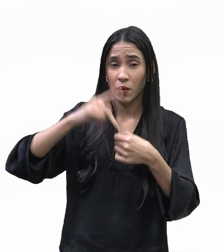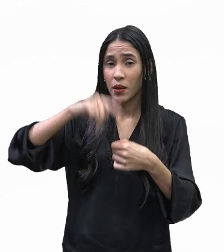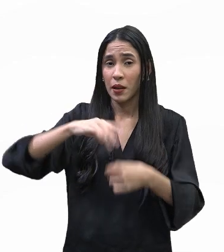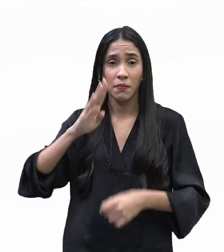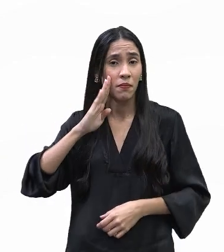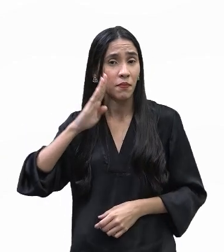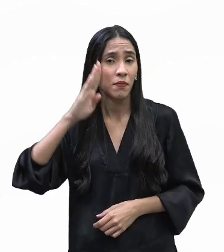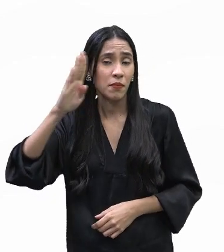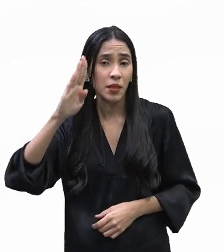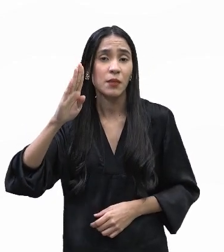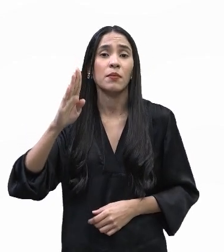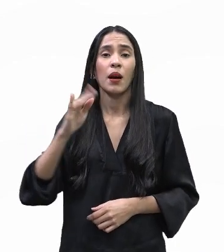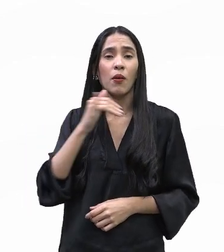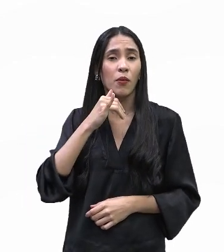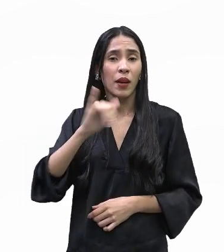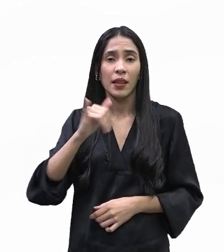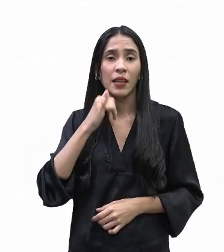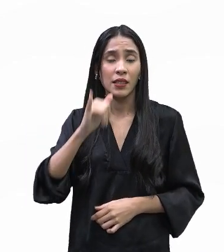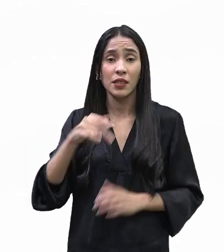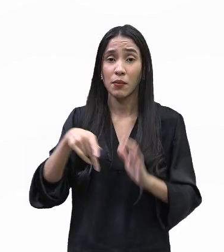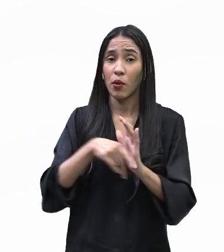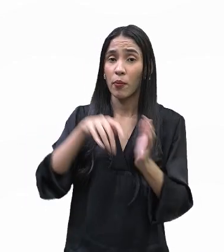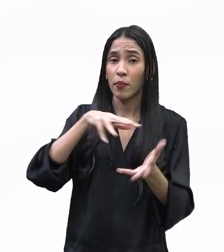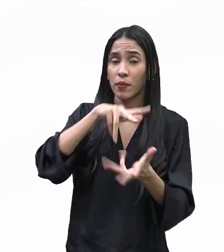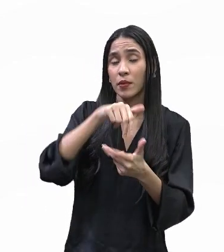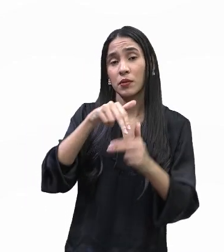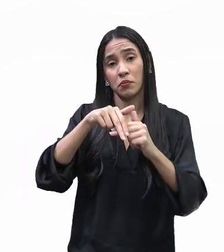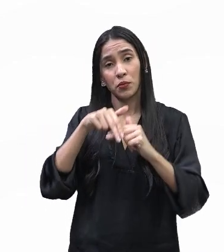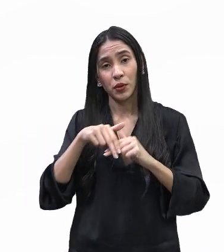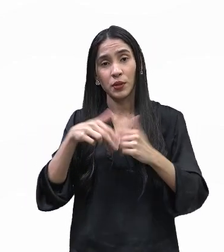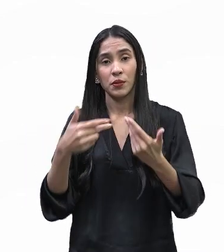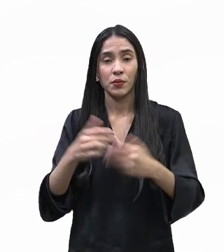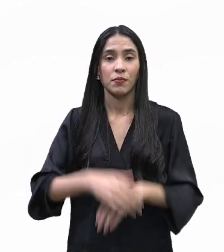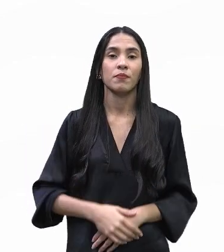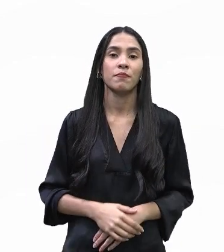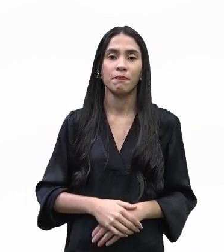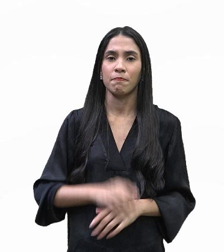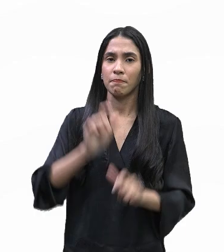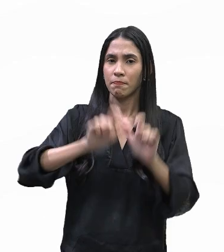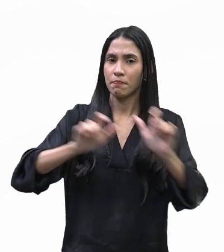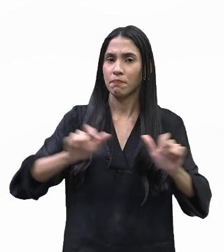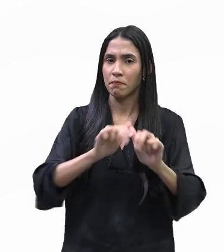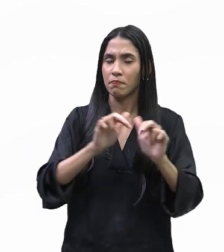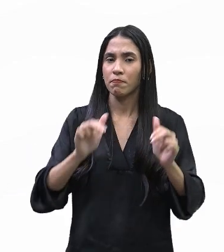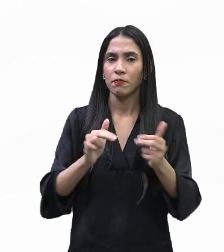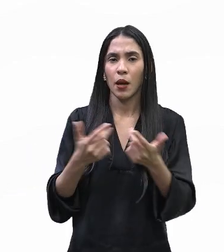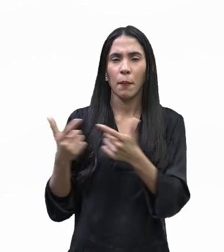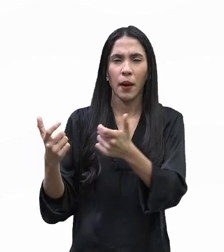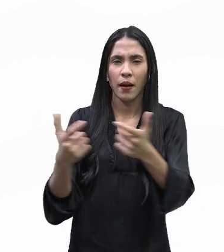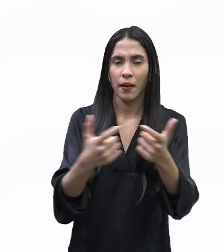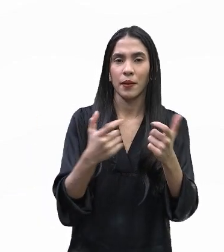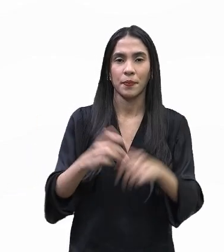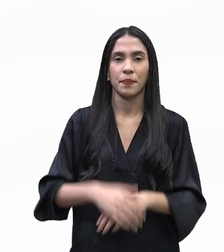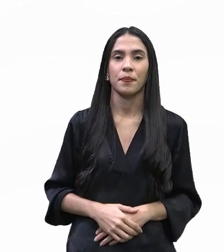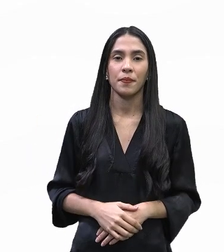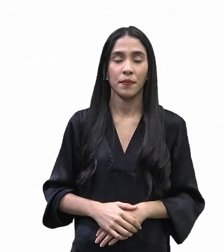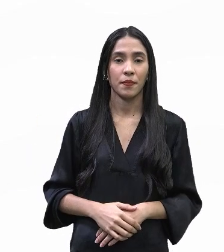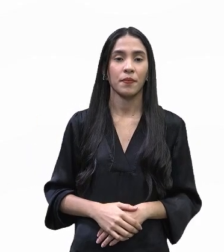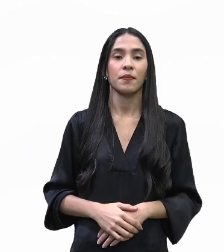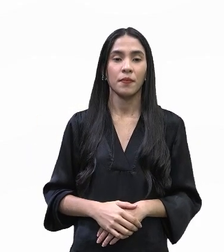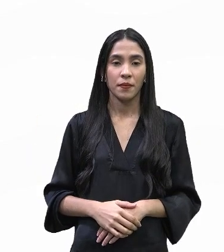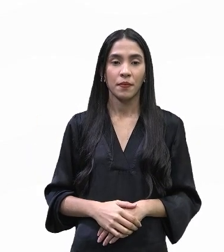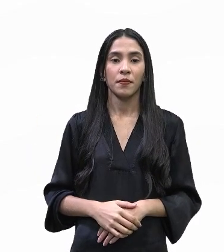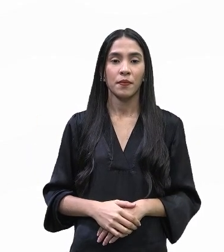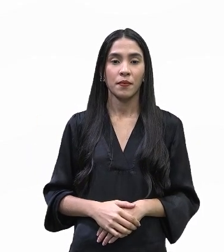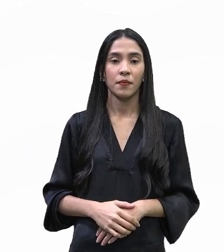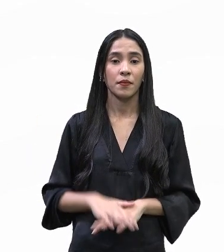principal fonte matriz energética do planeta e por isso muita gente entrou em conflito, tá? Continuando a falar